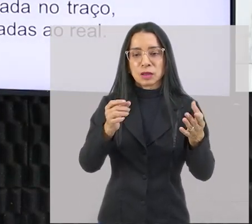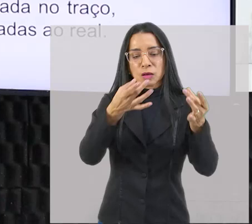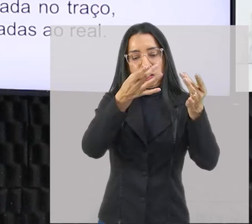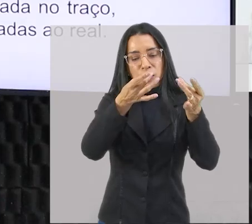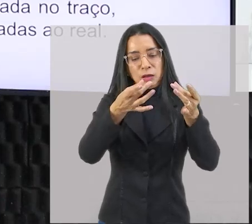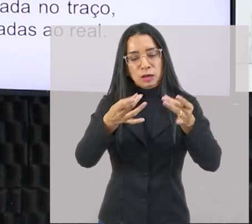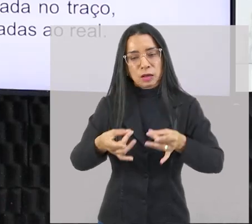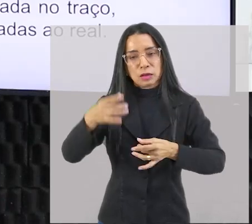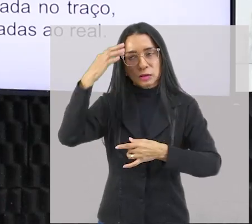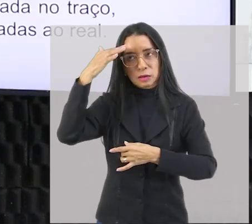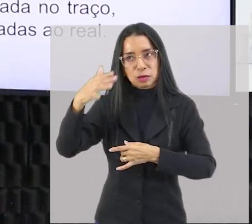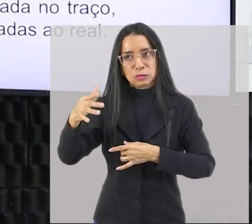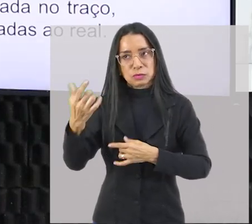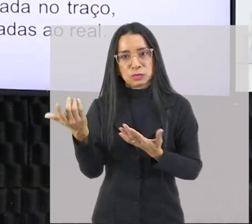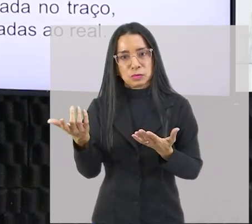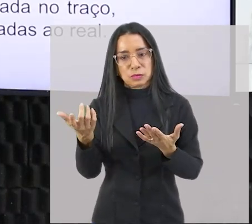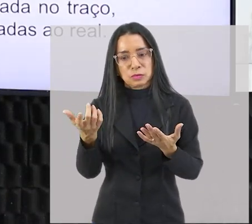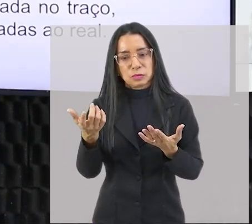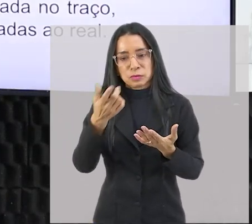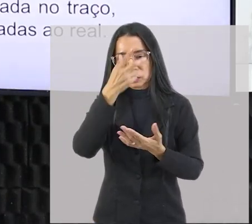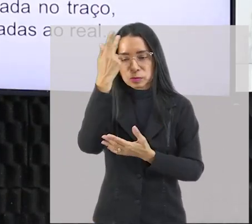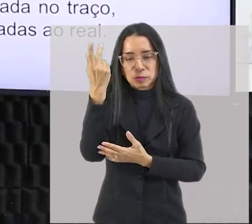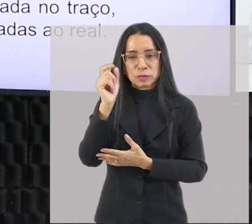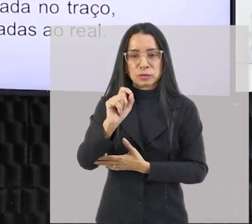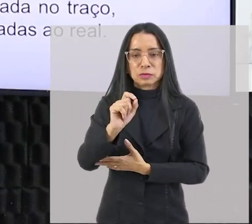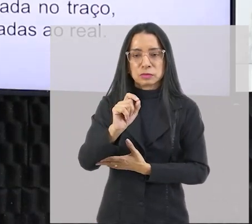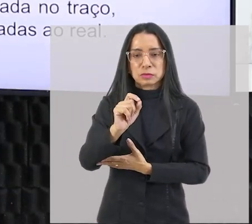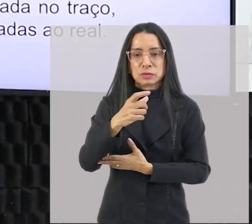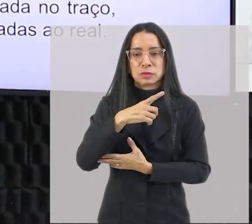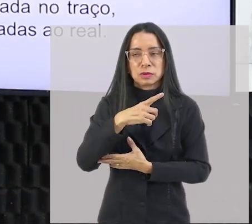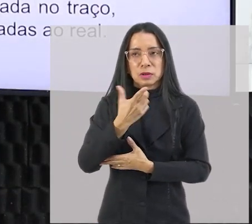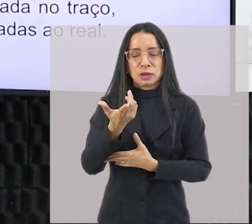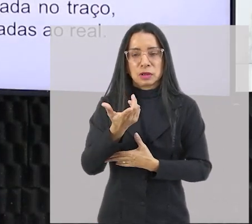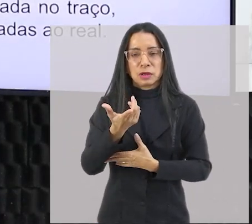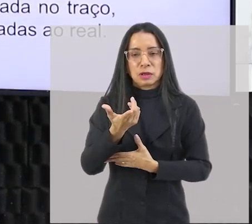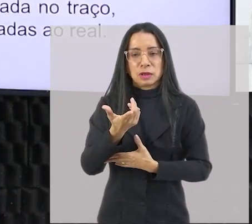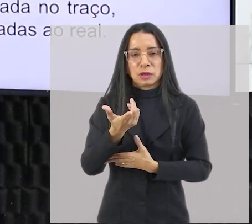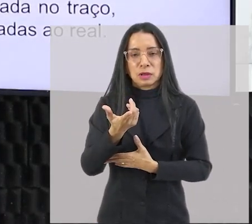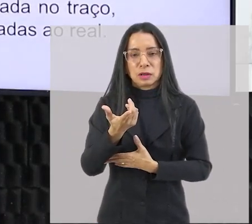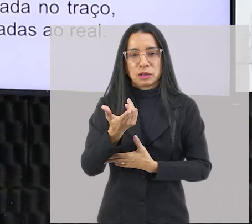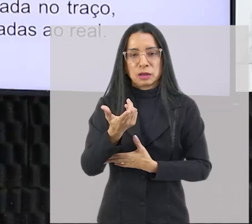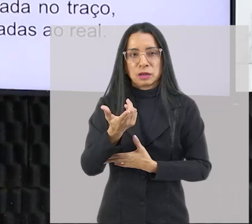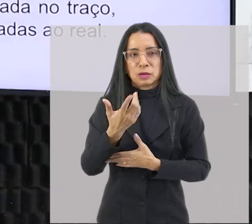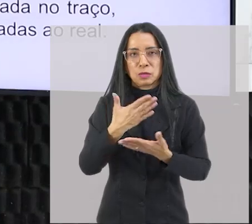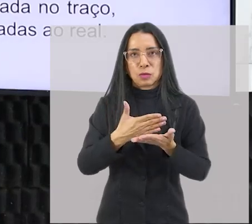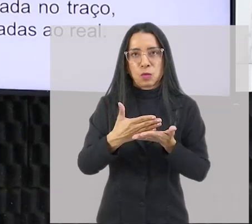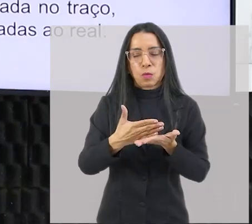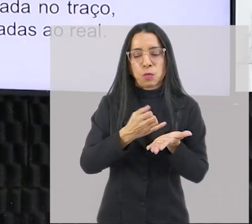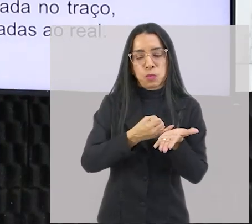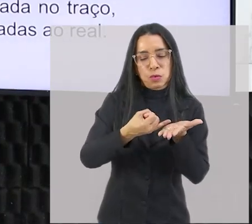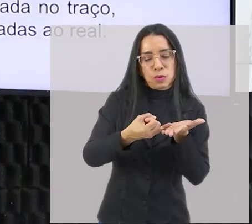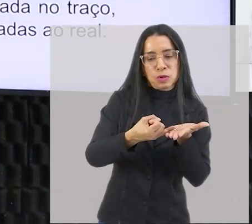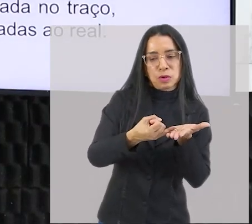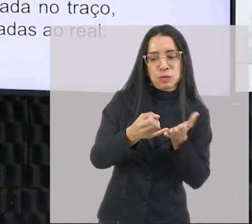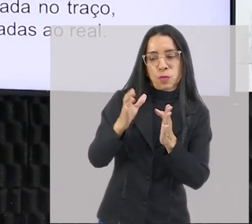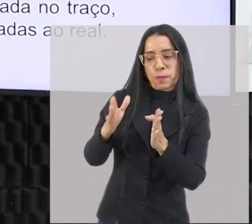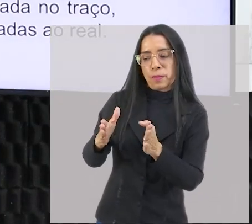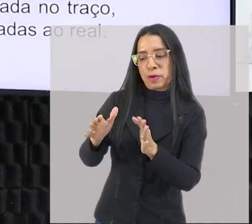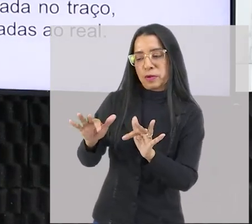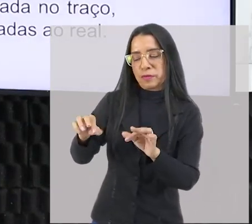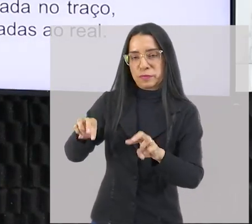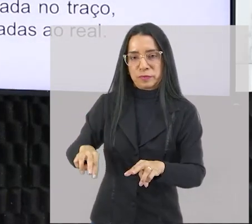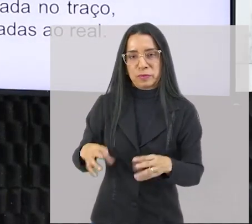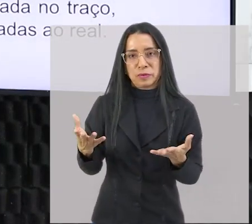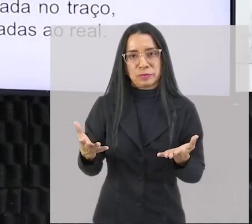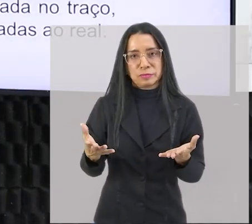descrever um sonho, a maioria de nós, quase todos, a maioria não, a gente tenta descrever o sonho com início, meio e fim, para que as pessoas entendam.